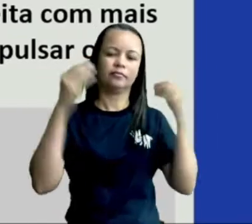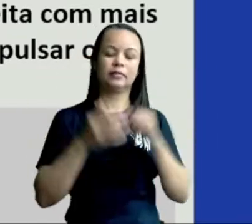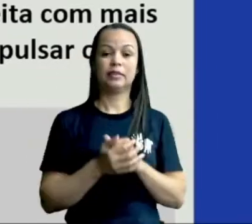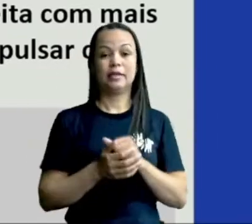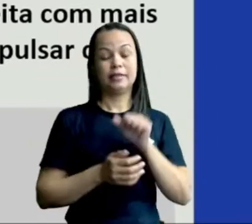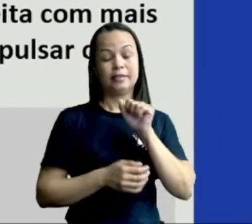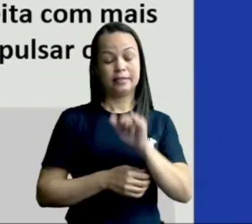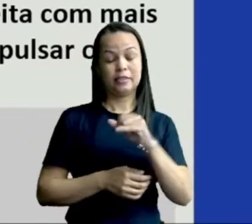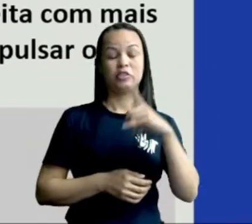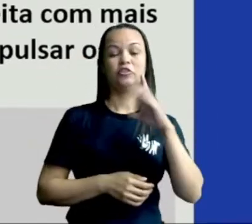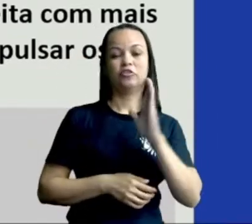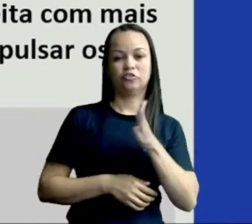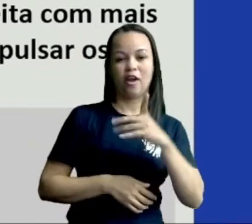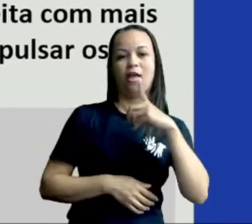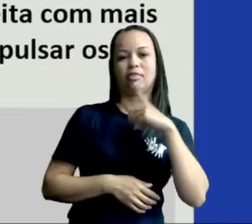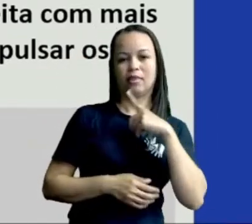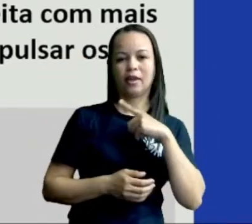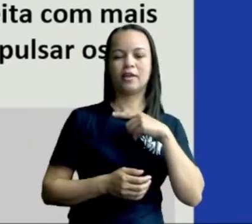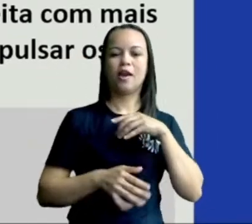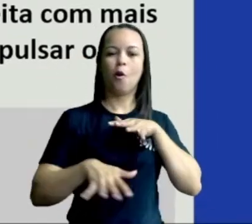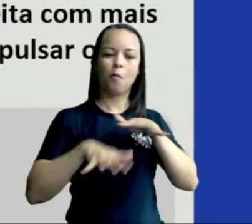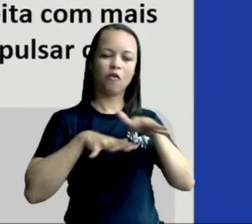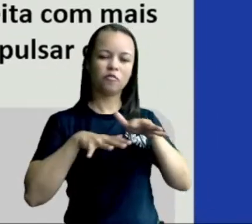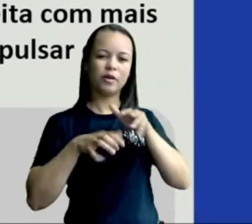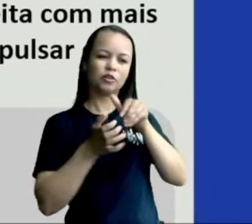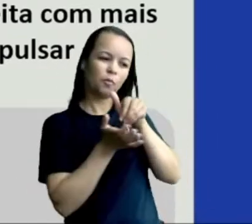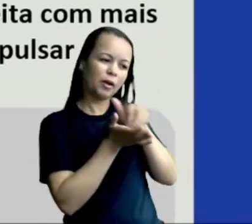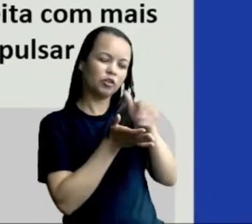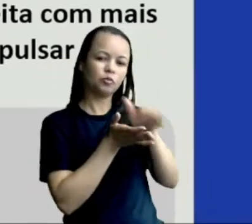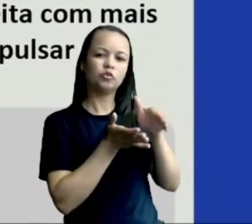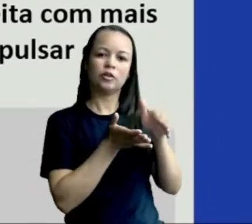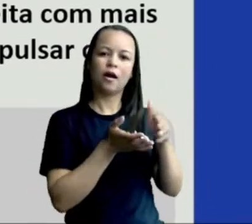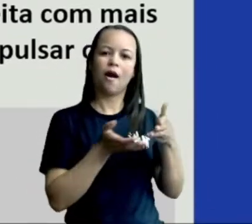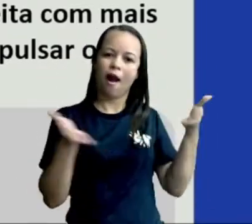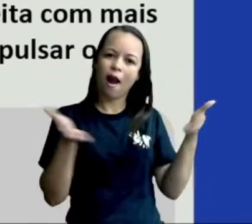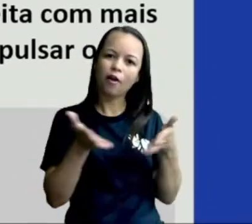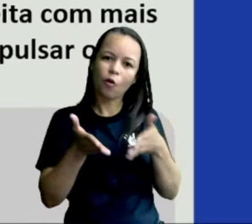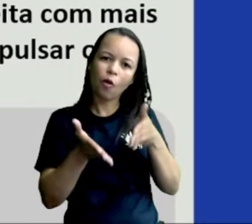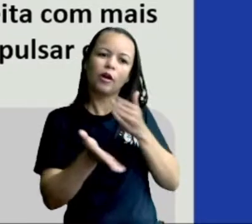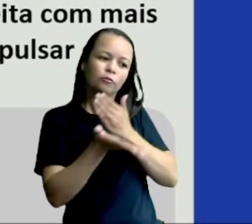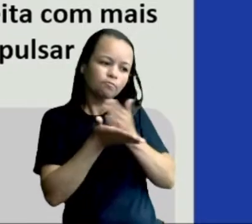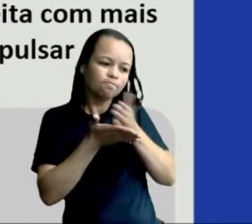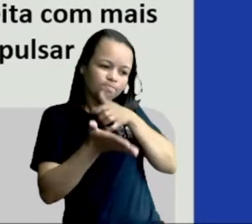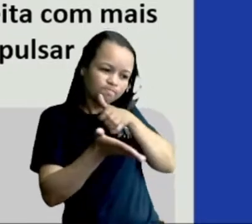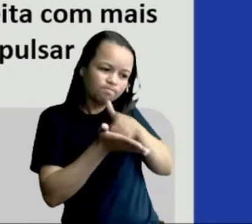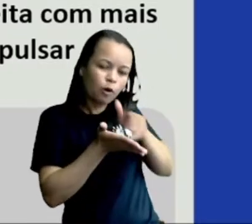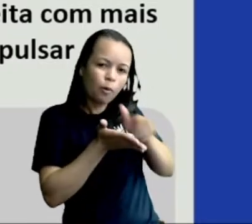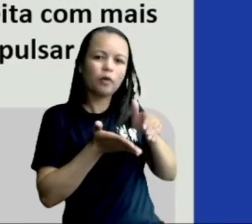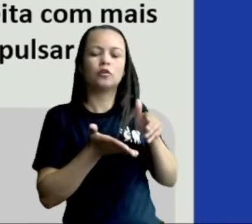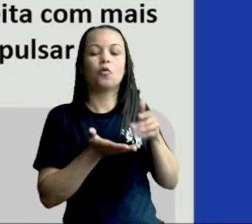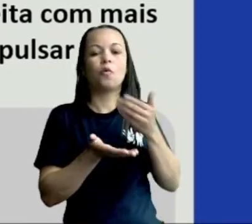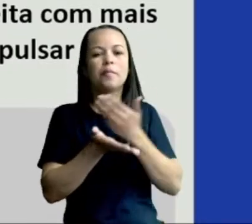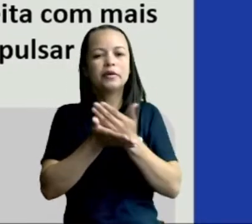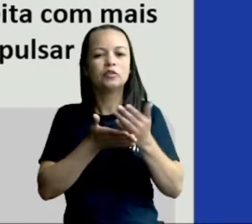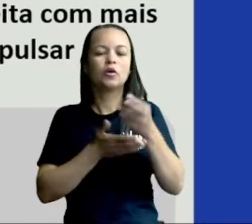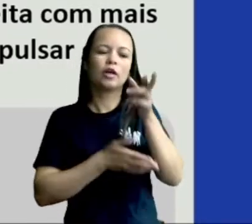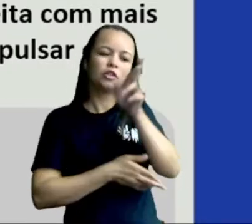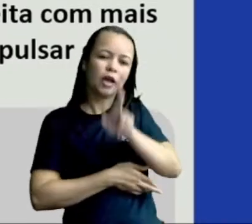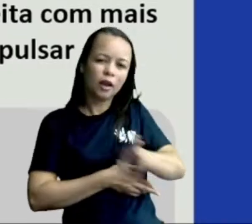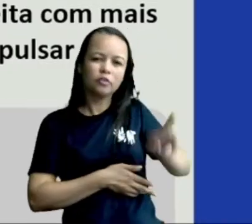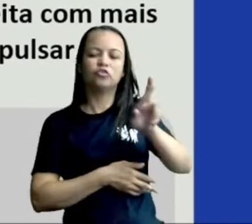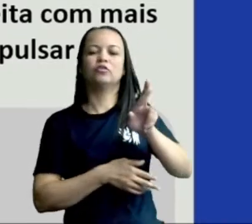para expulsar, agora que eles estavam mais afiados ainda, porque começou a envolver, ó, questões religiosas, porque